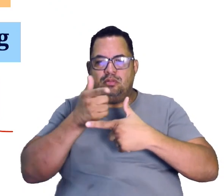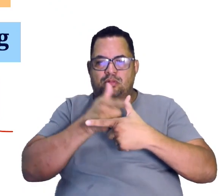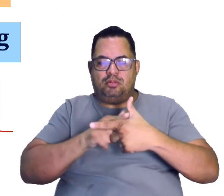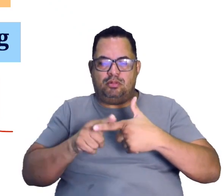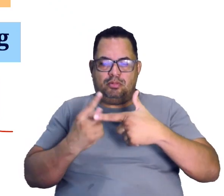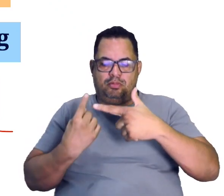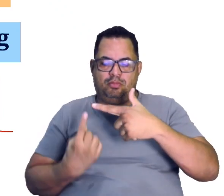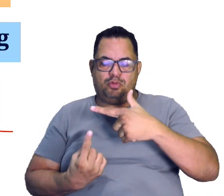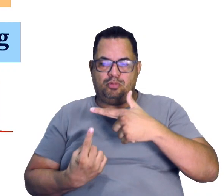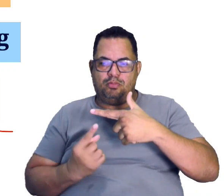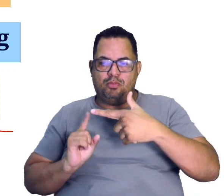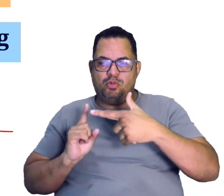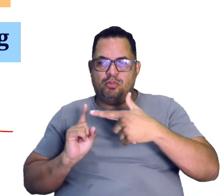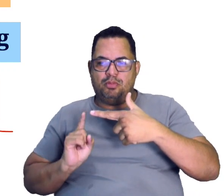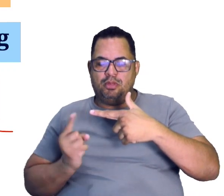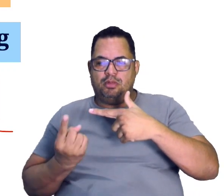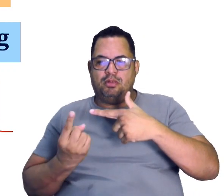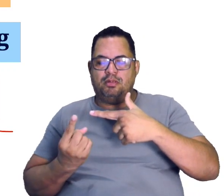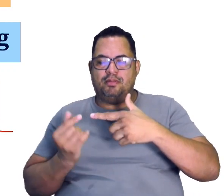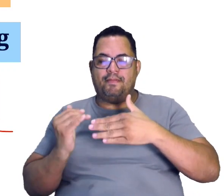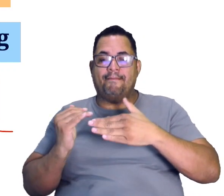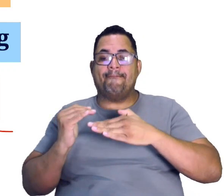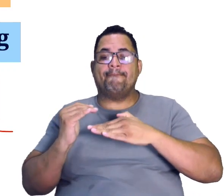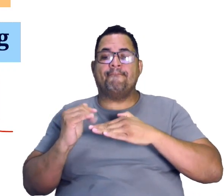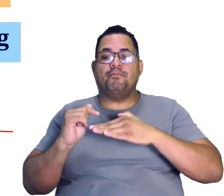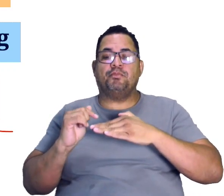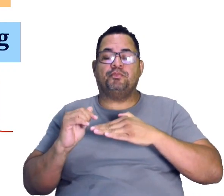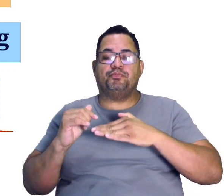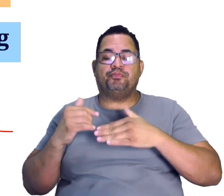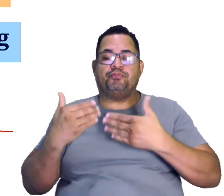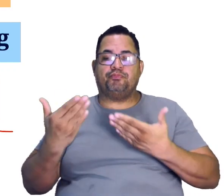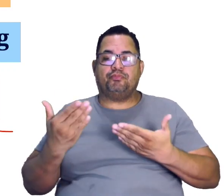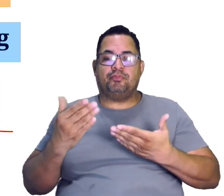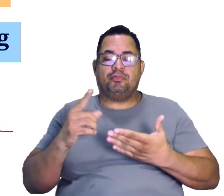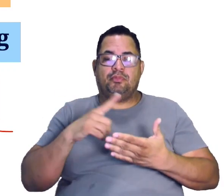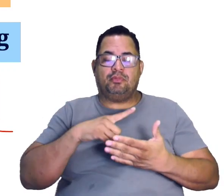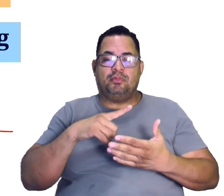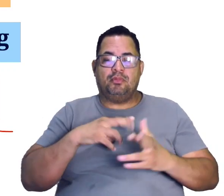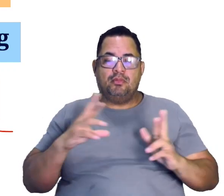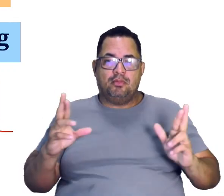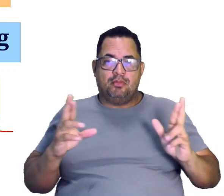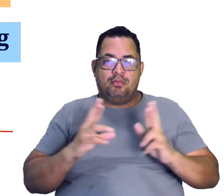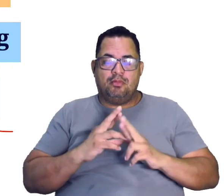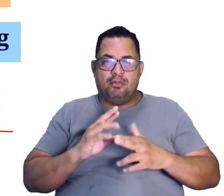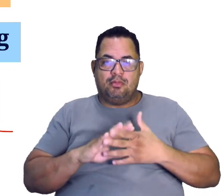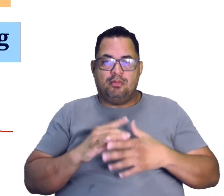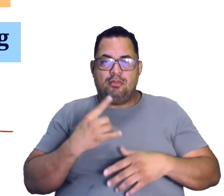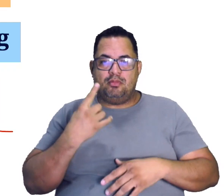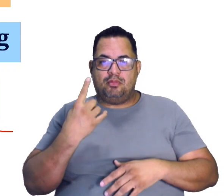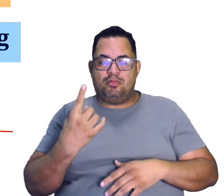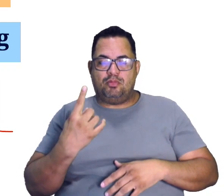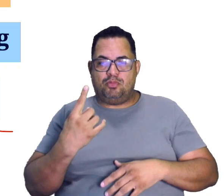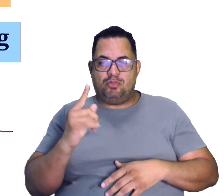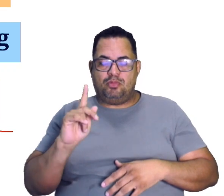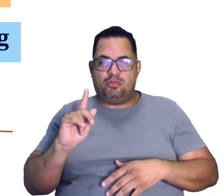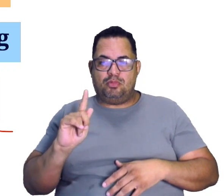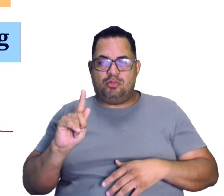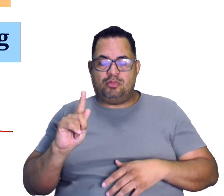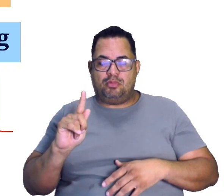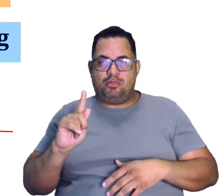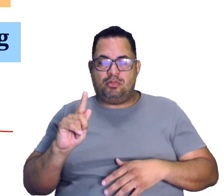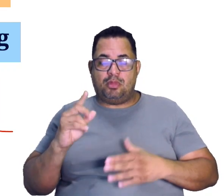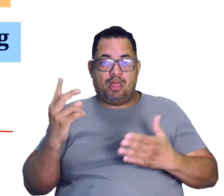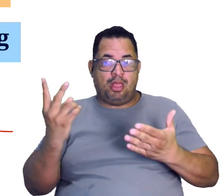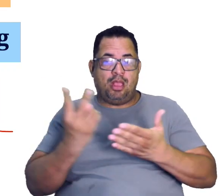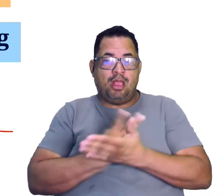por 1.000. Ah, professora, mas aí eu vou estar relacionando de 1 grama para miligramas. Isso